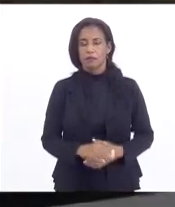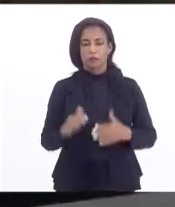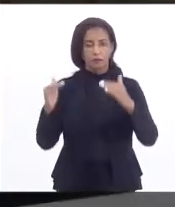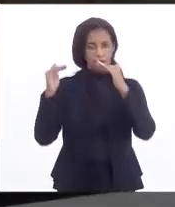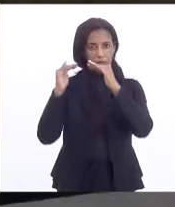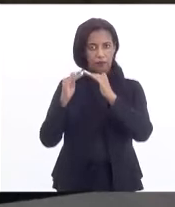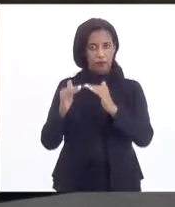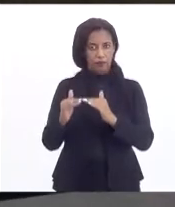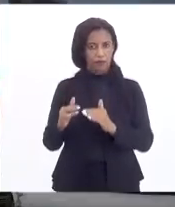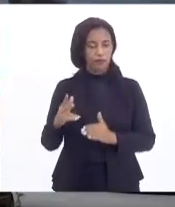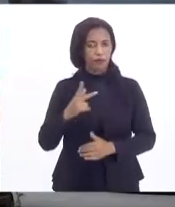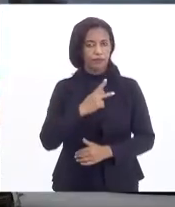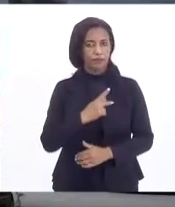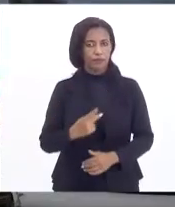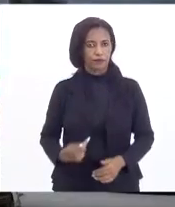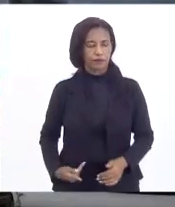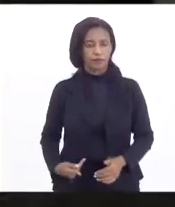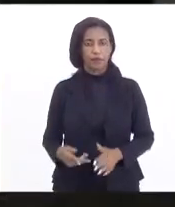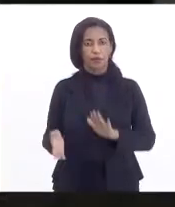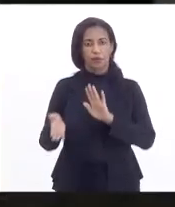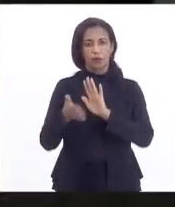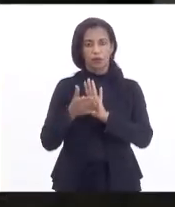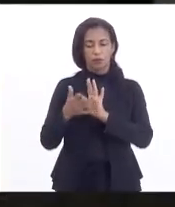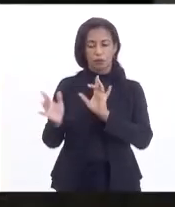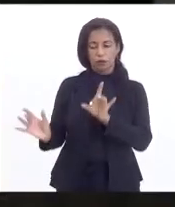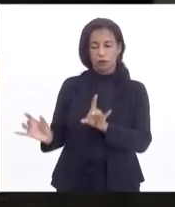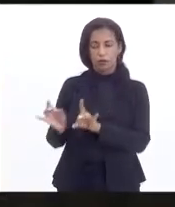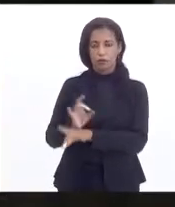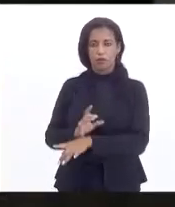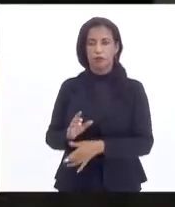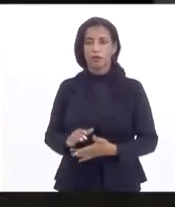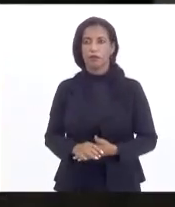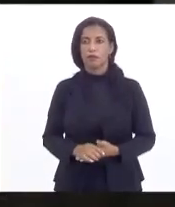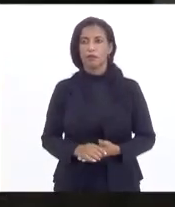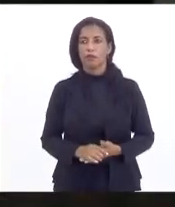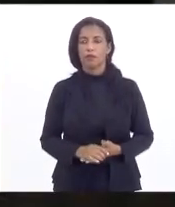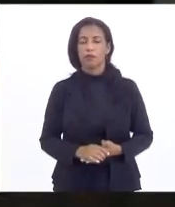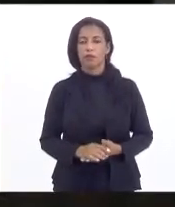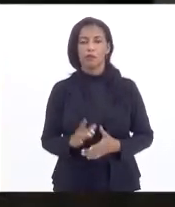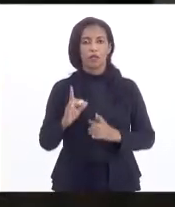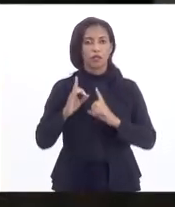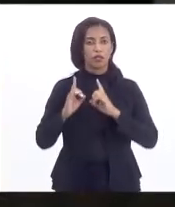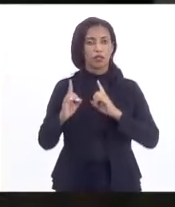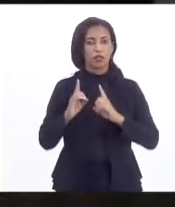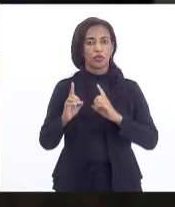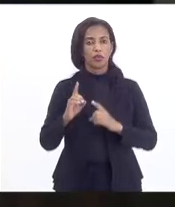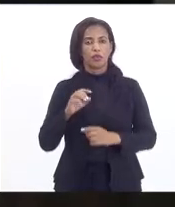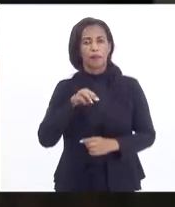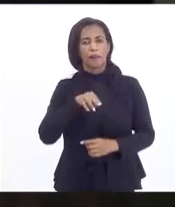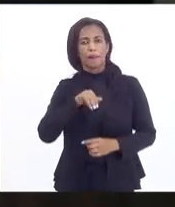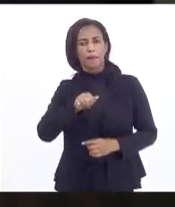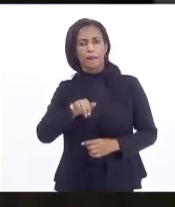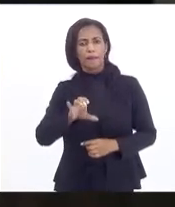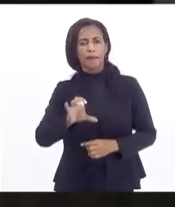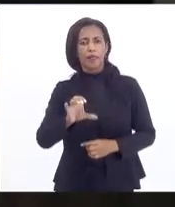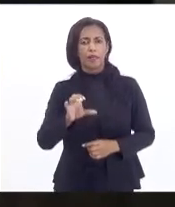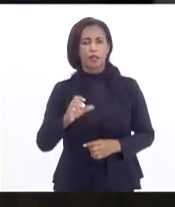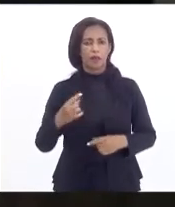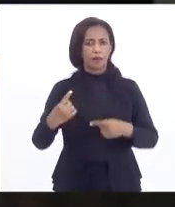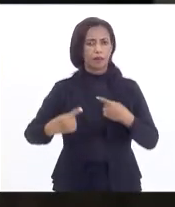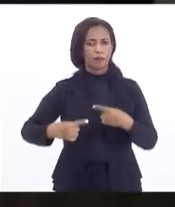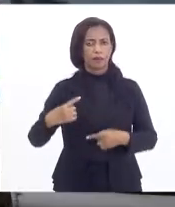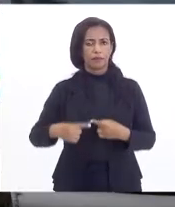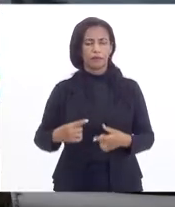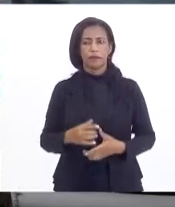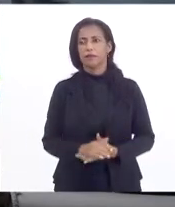Favorável, presidente. Os pareceres emitidos em discussão. Deputado Carlos Mink, para discutir.